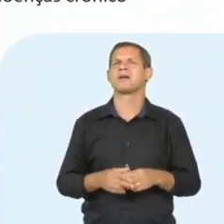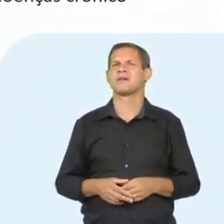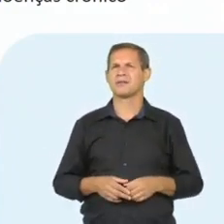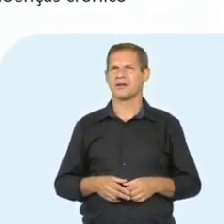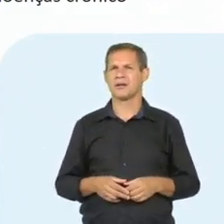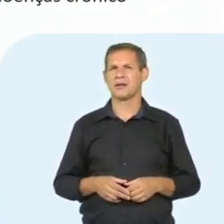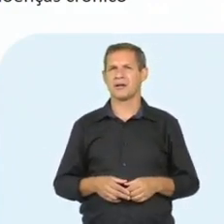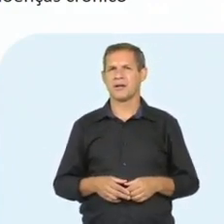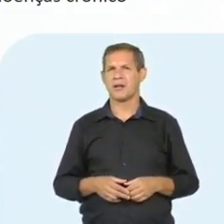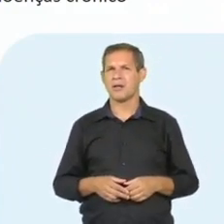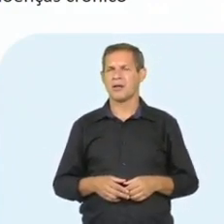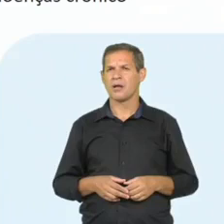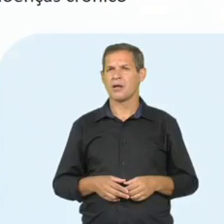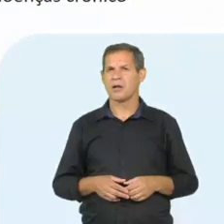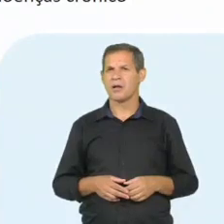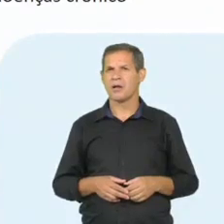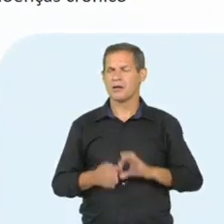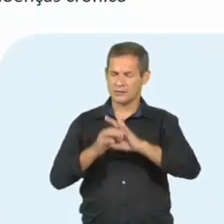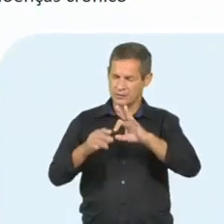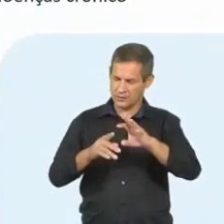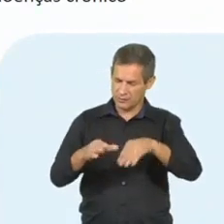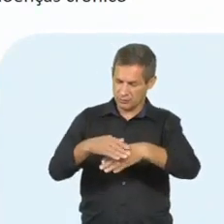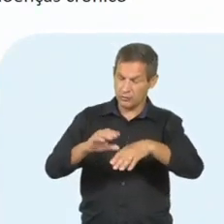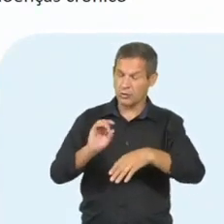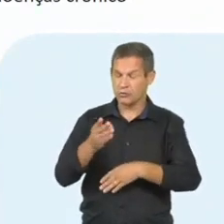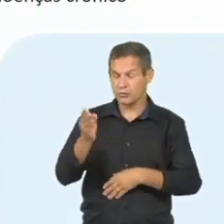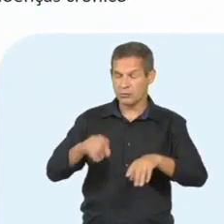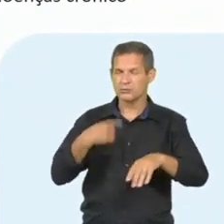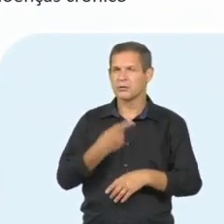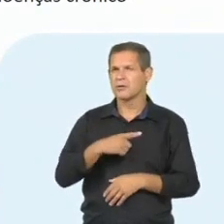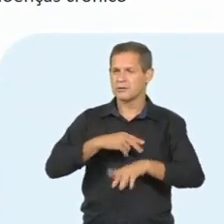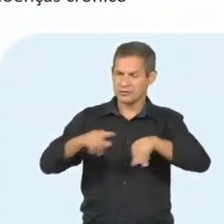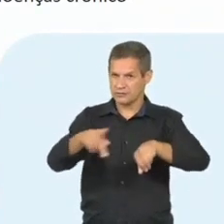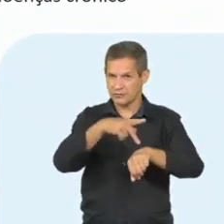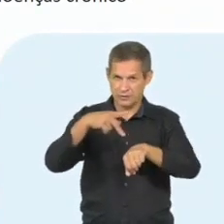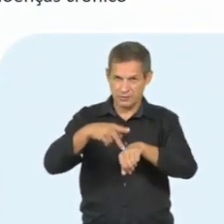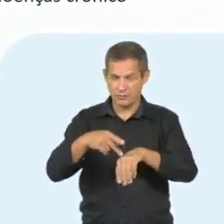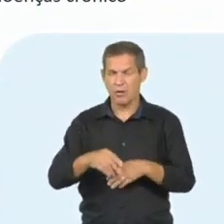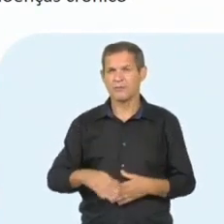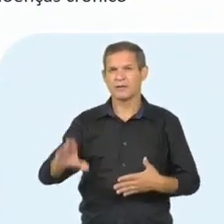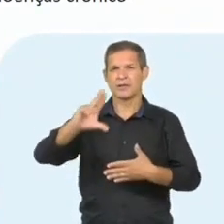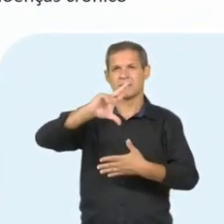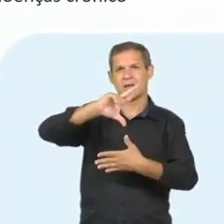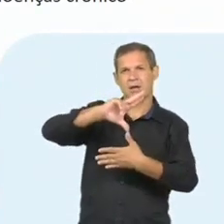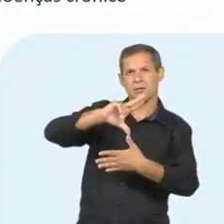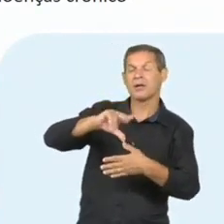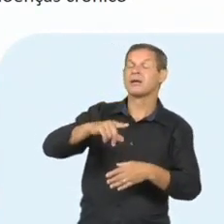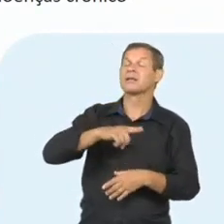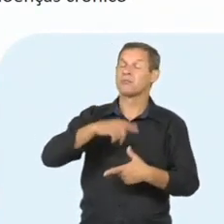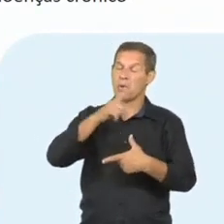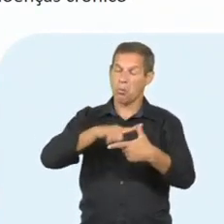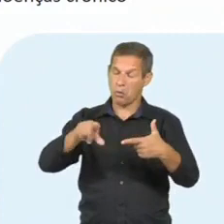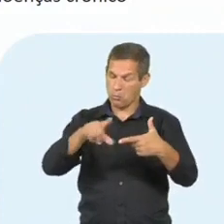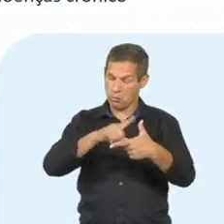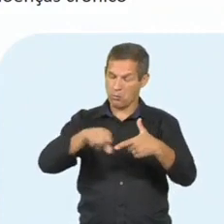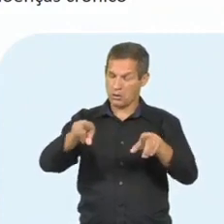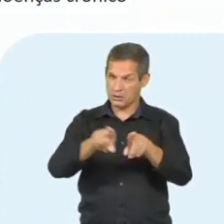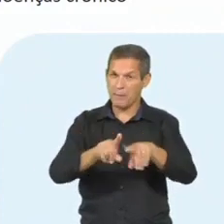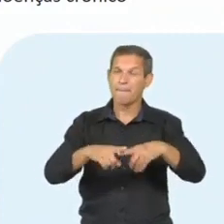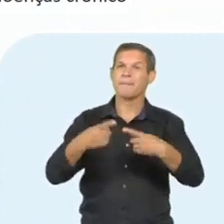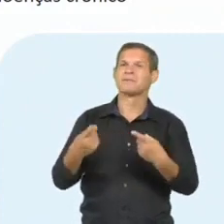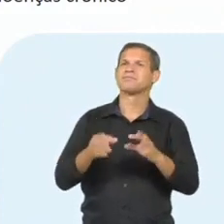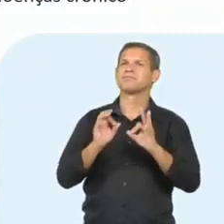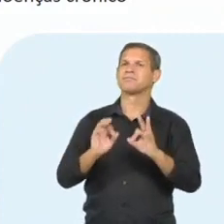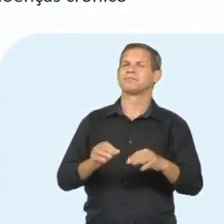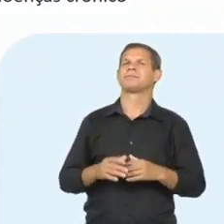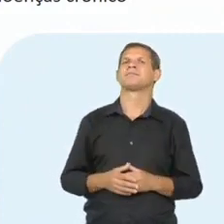polarização epidemiológica. E não é só o Brasil. Se a gente pensar em outros países da América Latina, nós temos esse problema também, tá